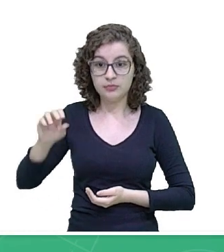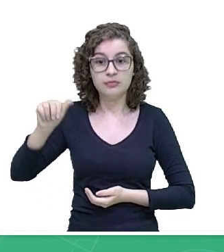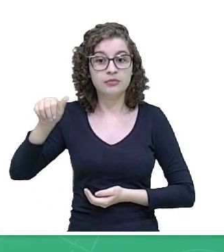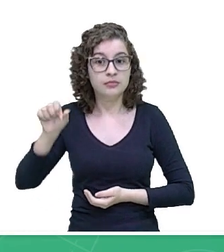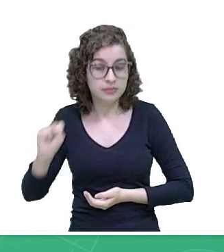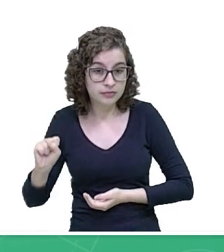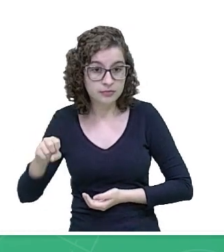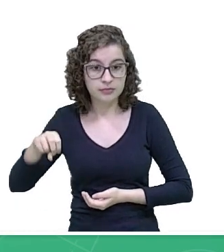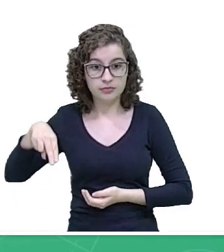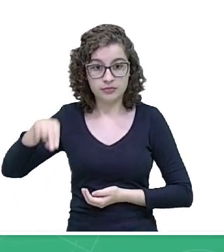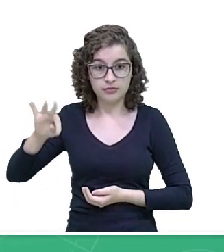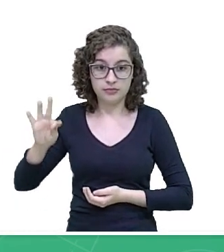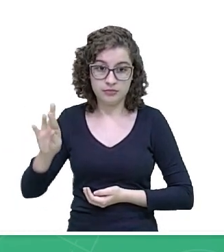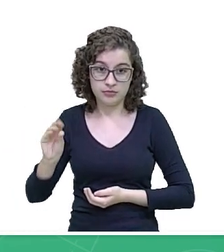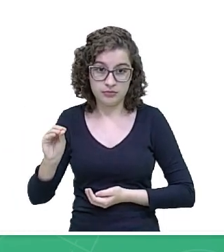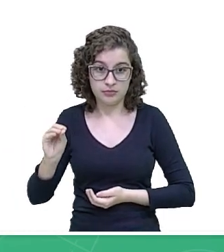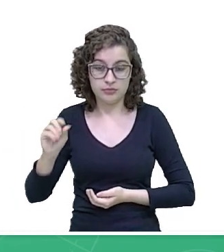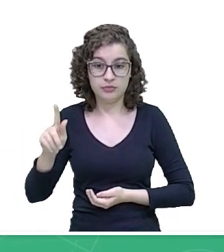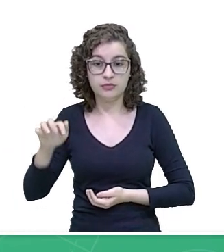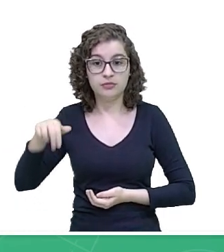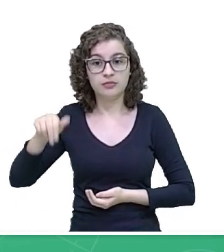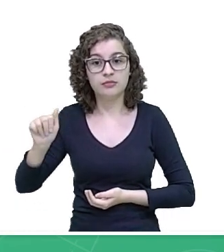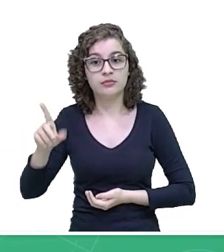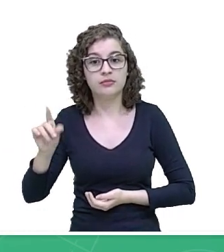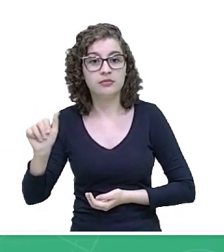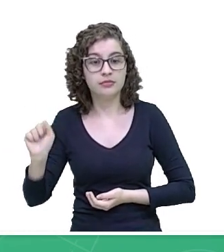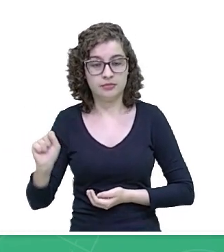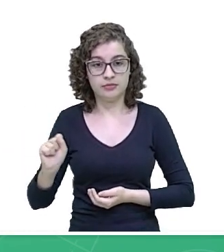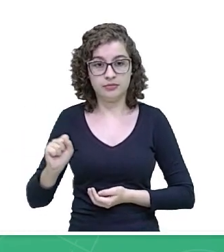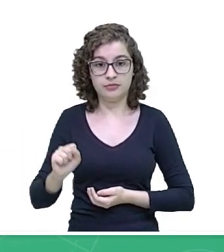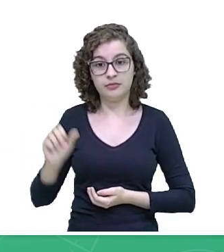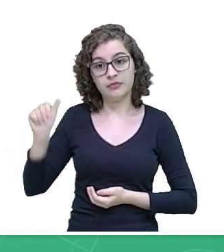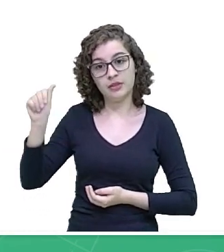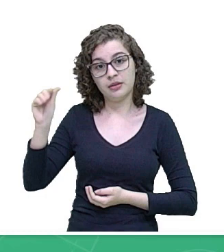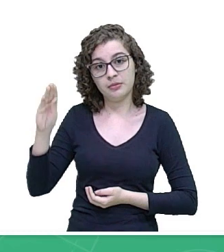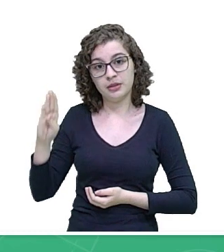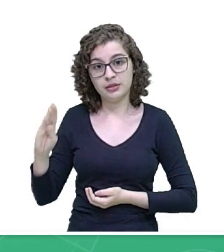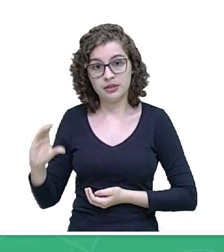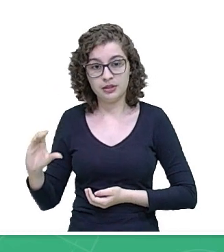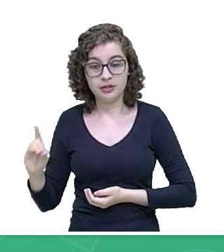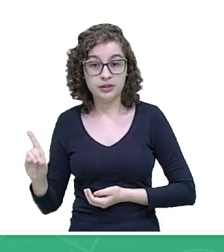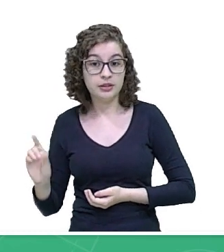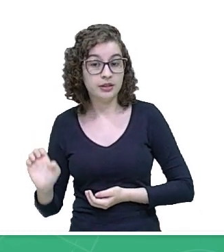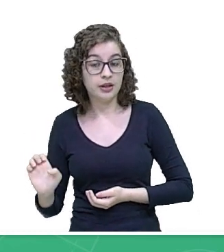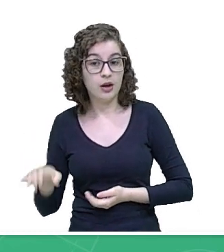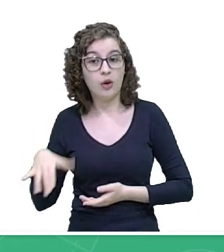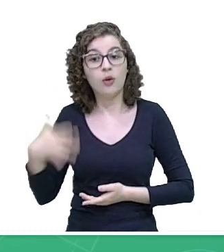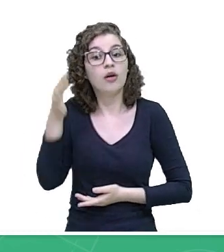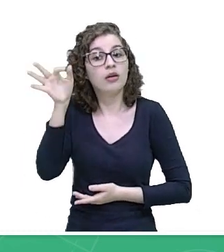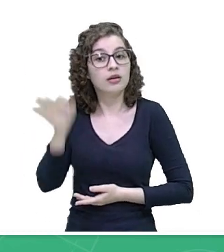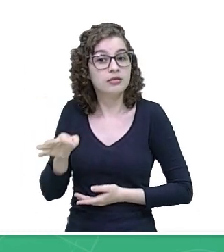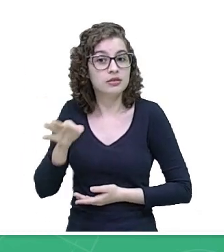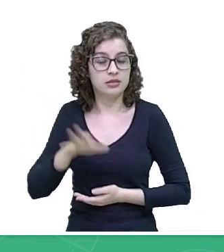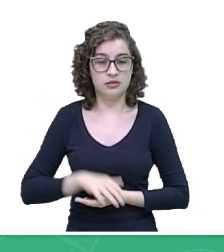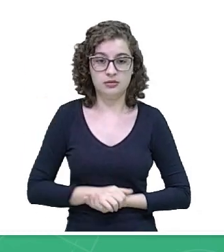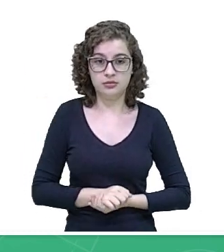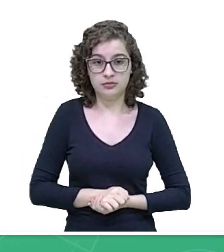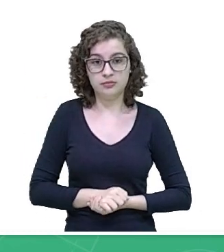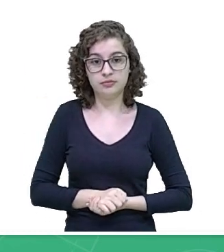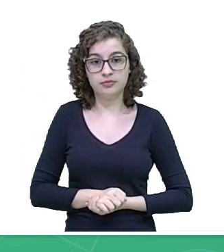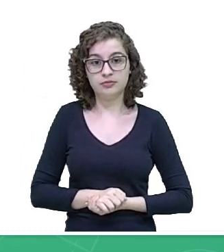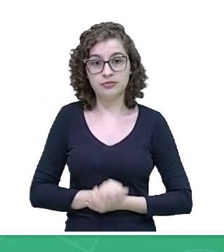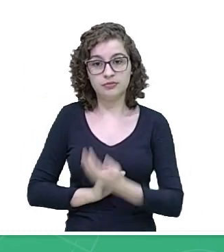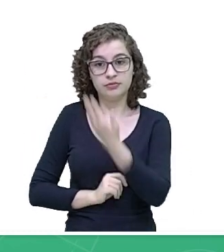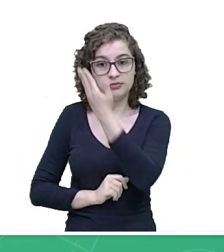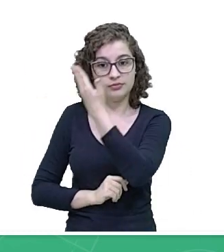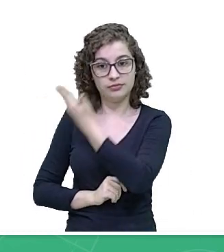bom? Olha aí as nossas alternativas. Sistema digestório, circulatório, sistema tegumentar,